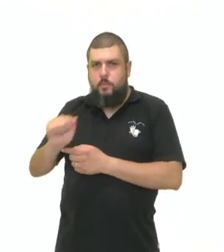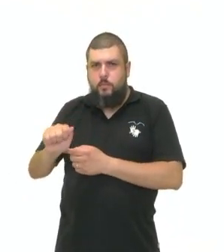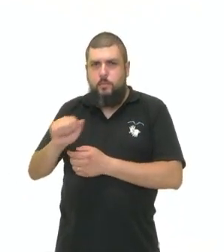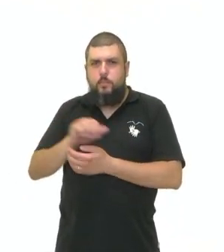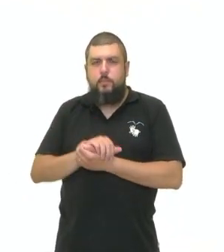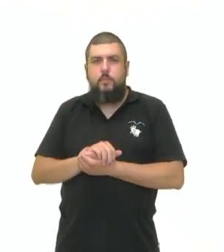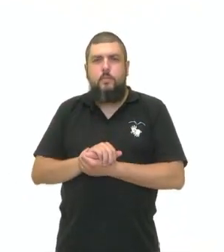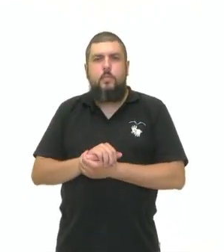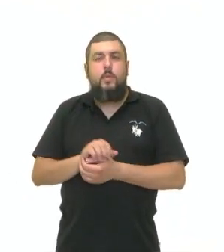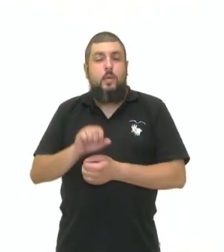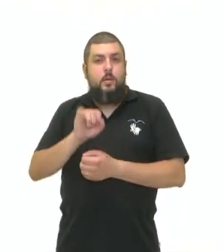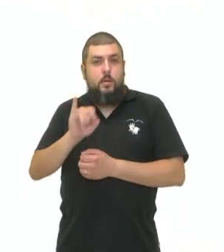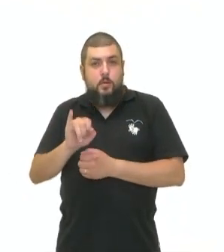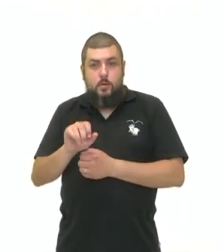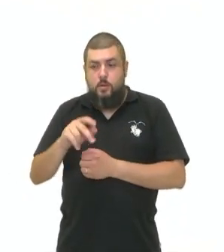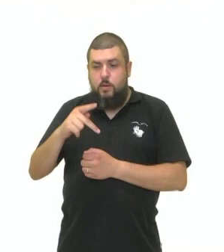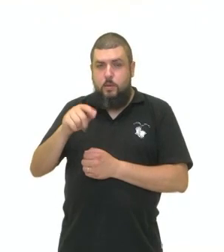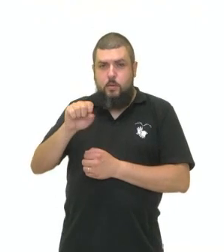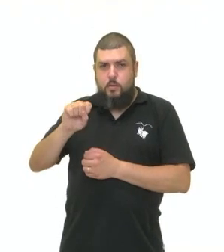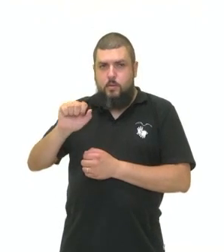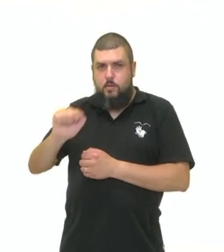tiver alguma alteração